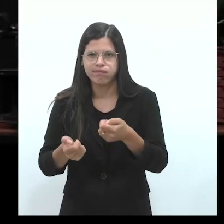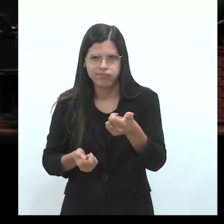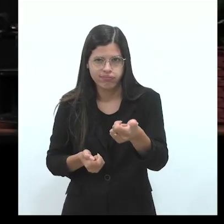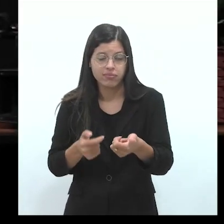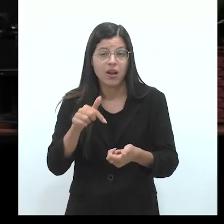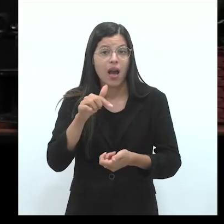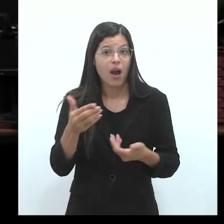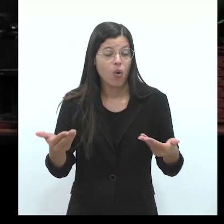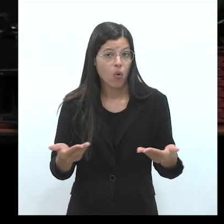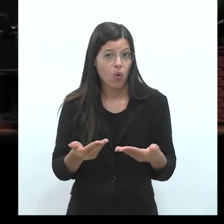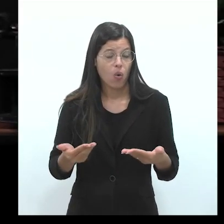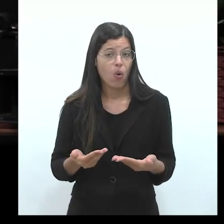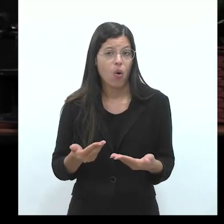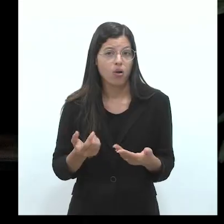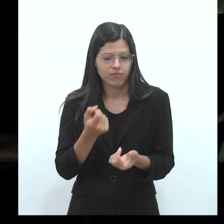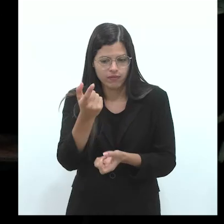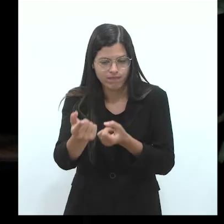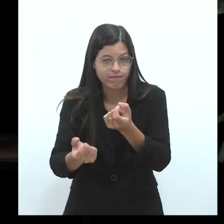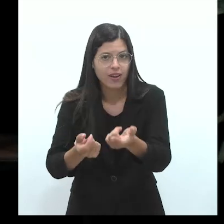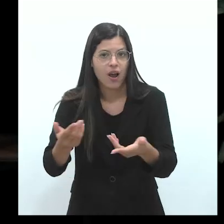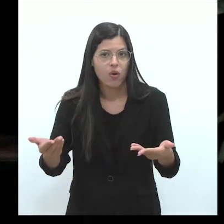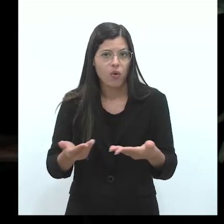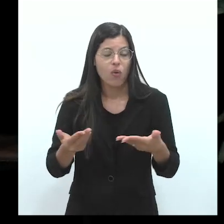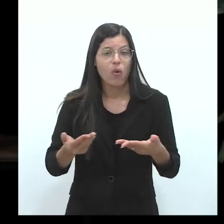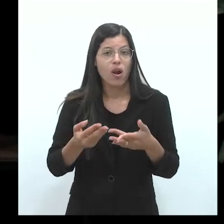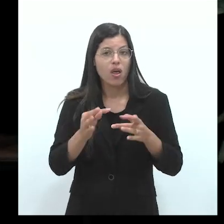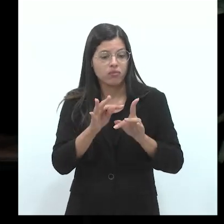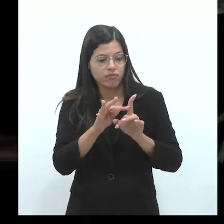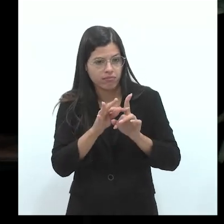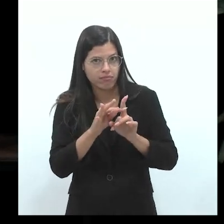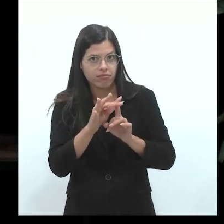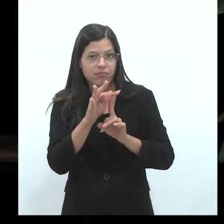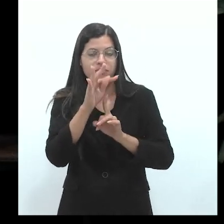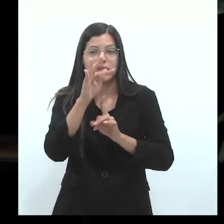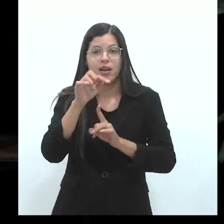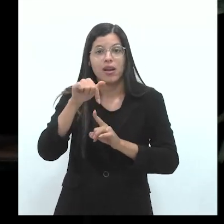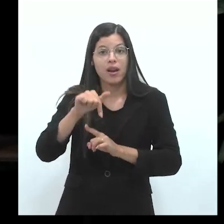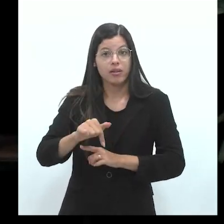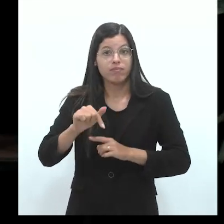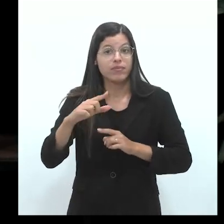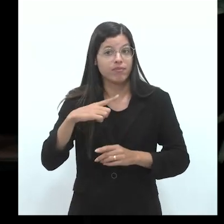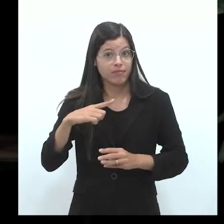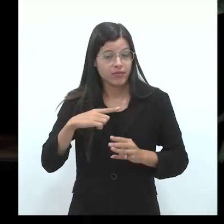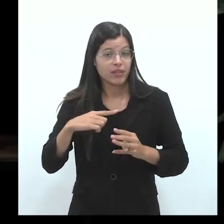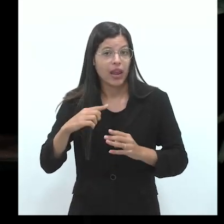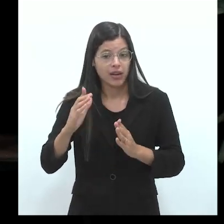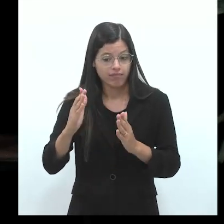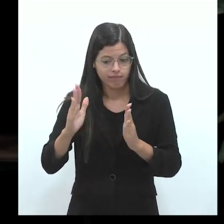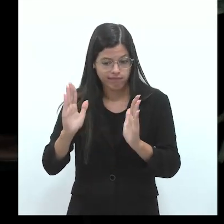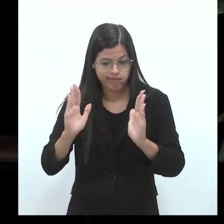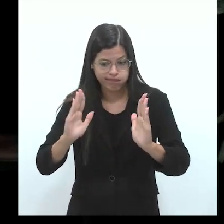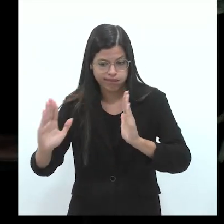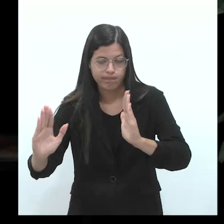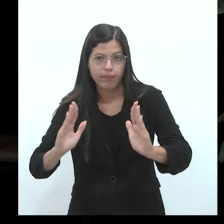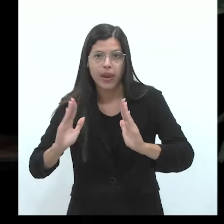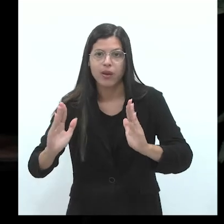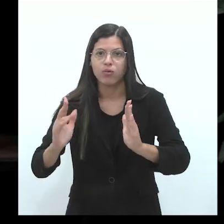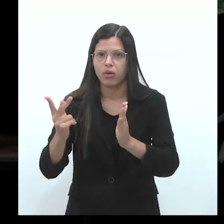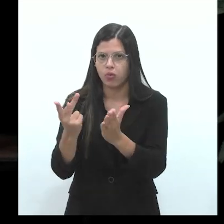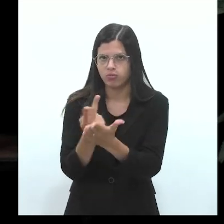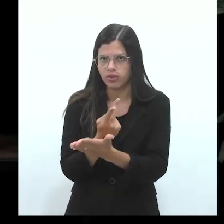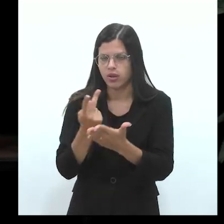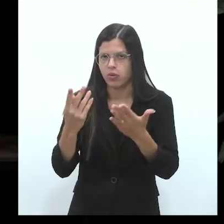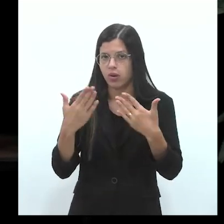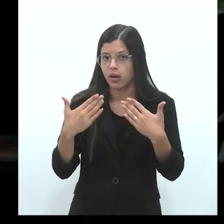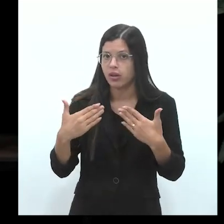com as mudanças climáticas, nós observamos que eles aumentam não só sua frequência, intensidade e duração. E são esses eventos extremos que